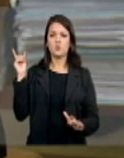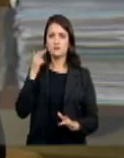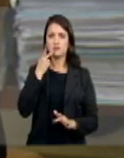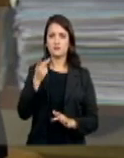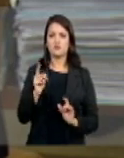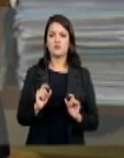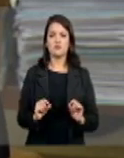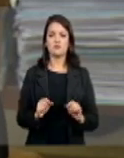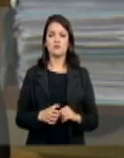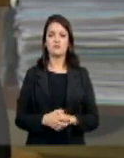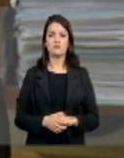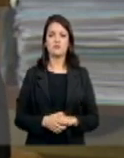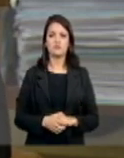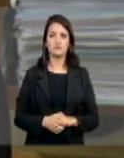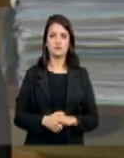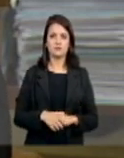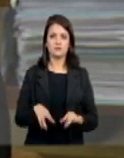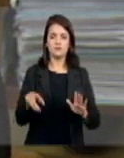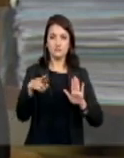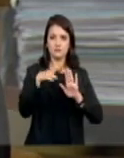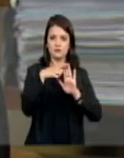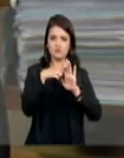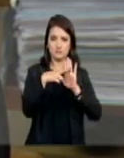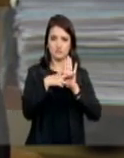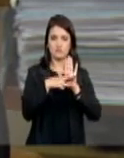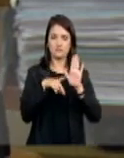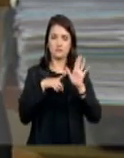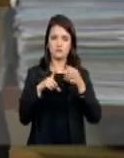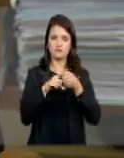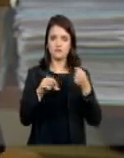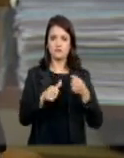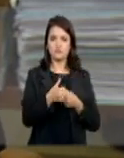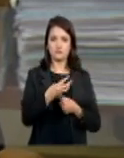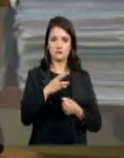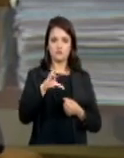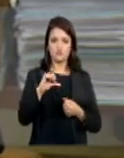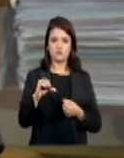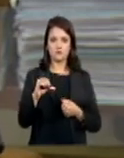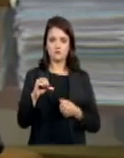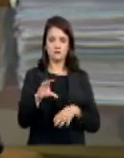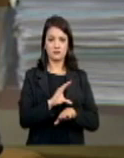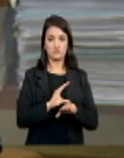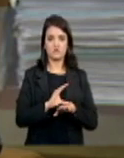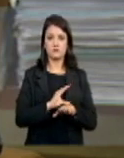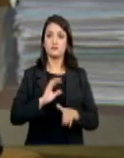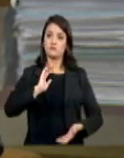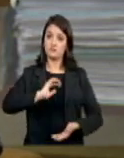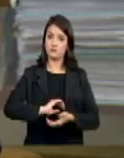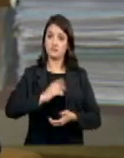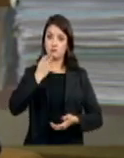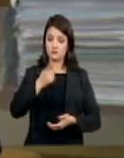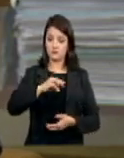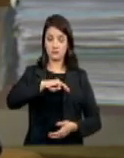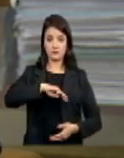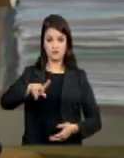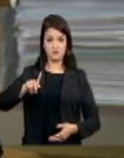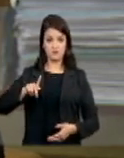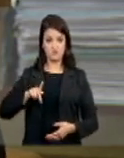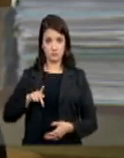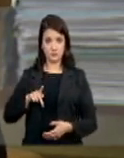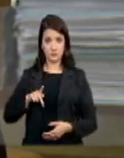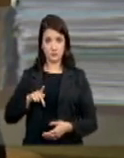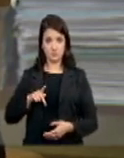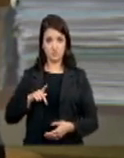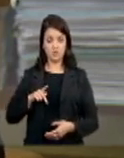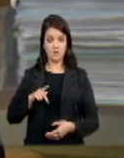transgredida regra inscrita no artigo 129 inciso 1º da constituição eu cheguei ontem 19 anos que o ministério público disposto a